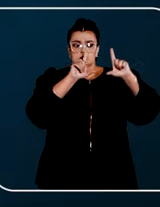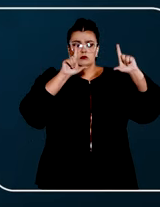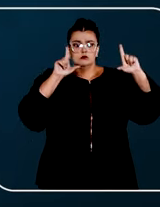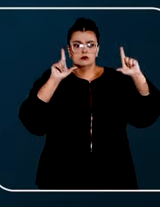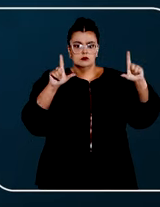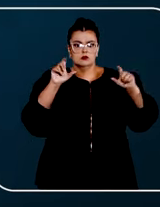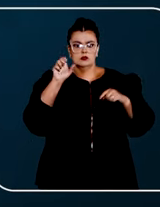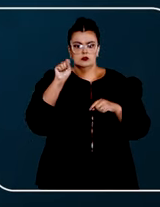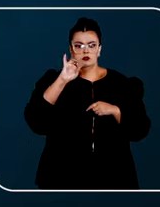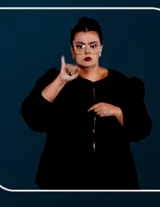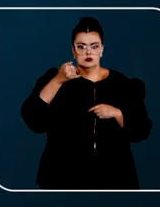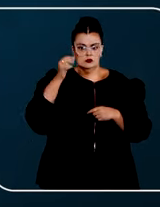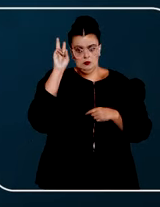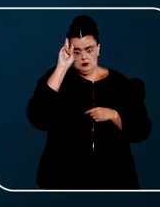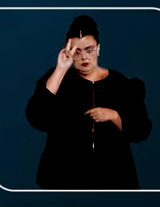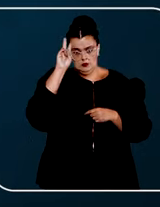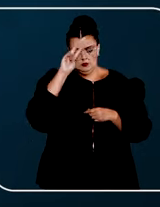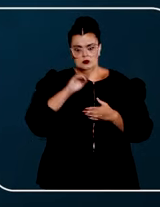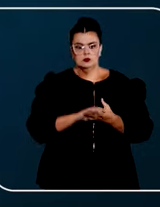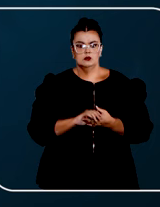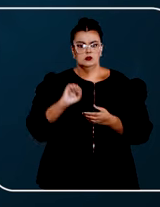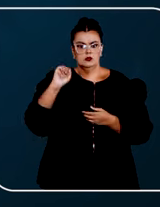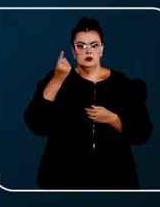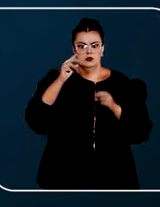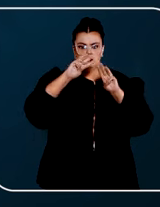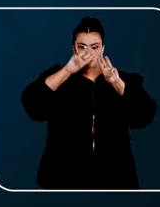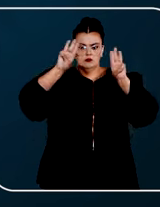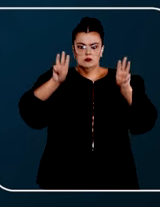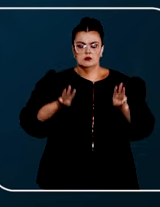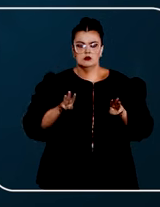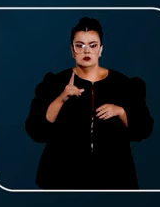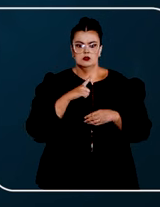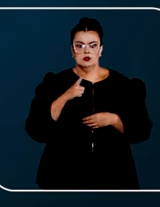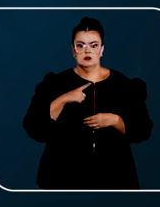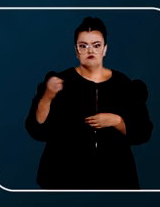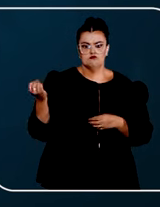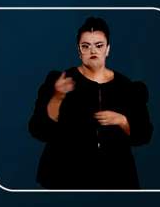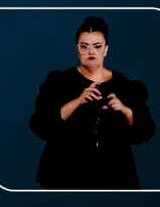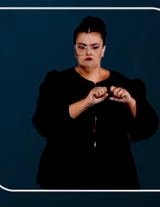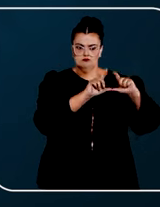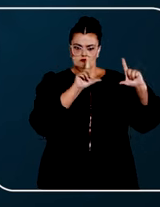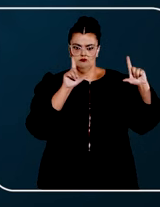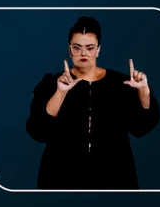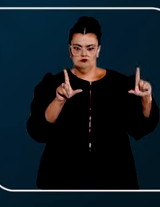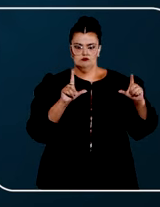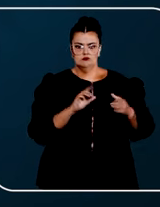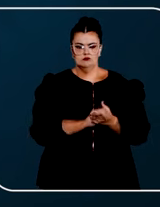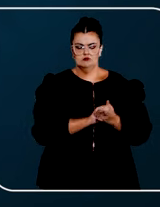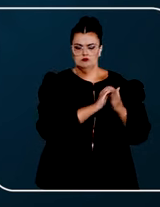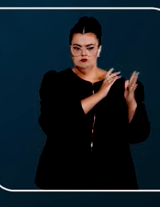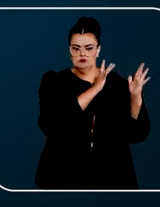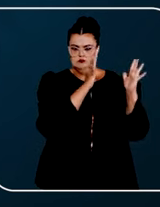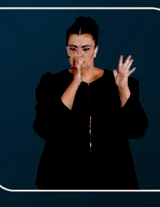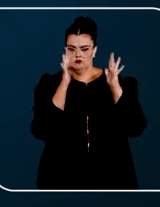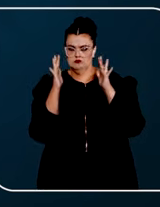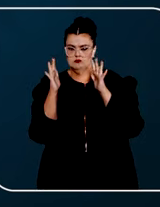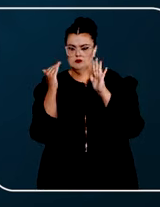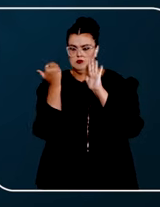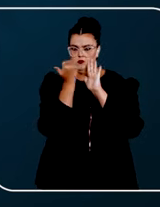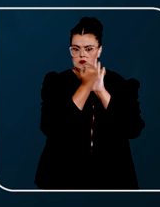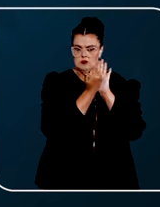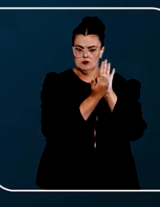STJ memória no lugar do antigo Museu está de cara nova o acervo foi reorganizado os